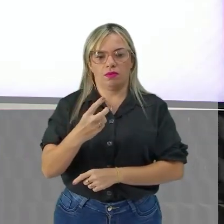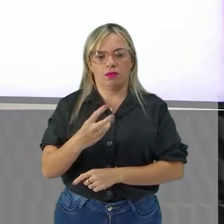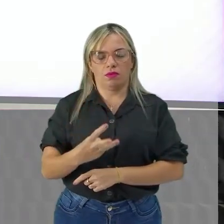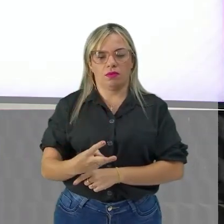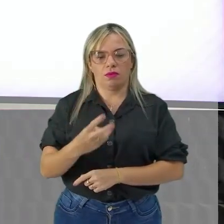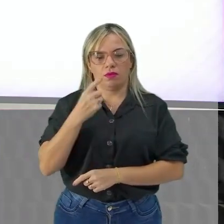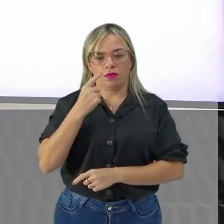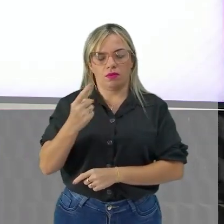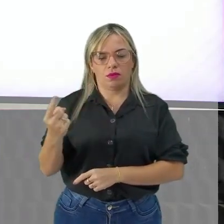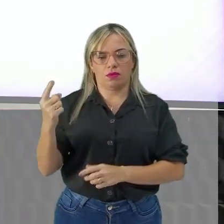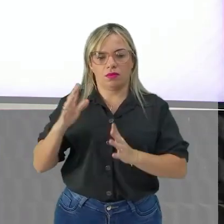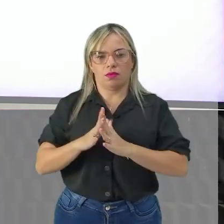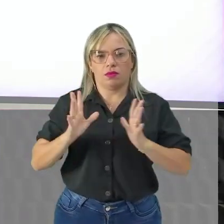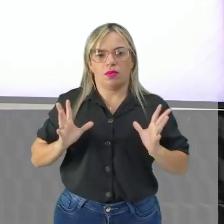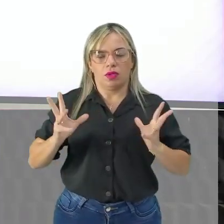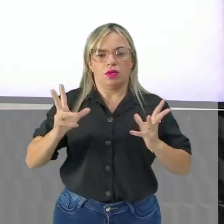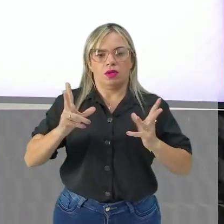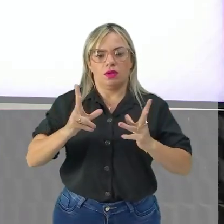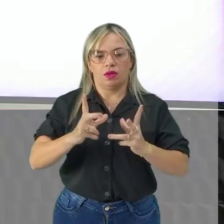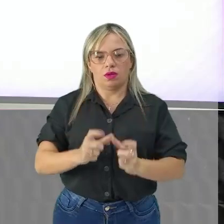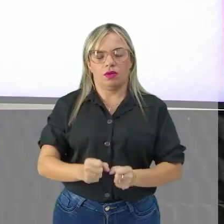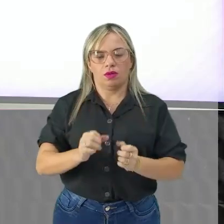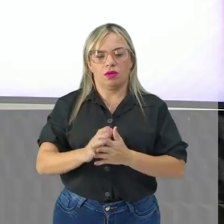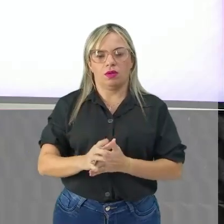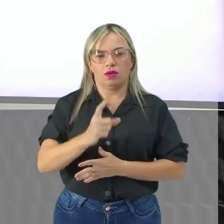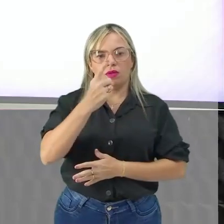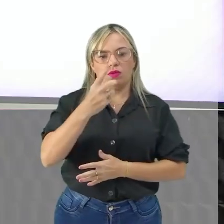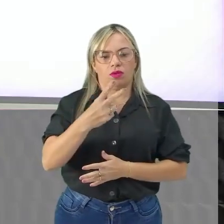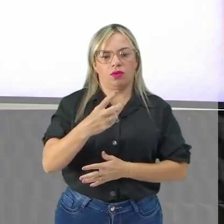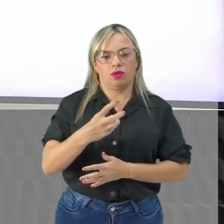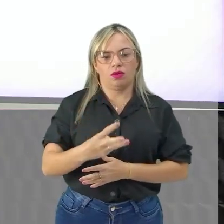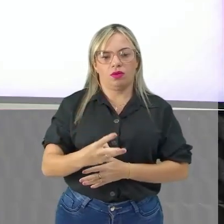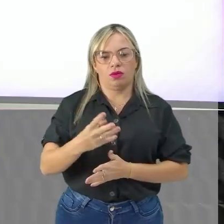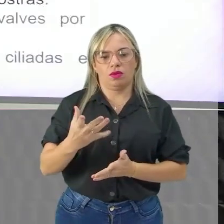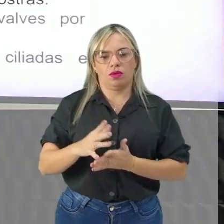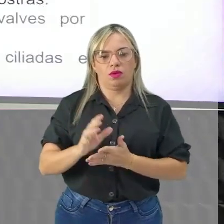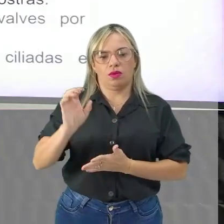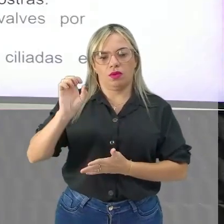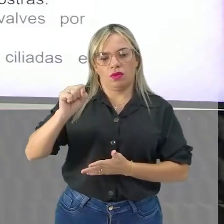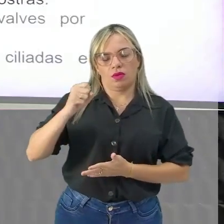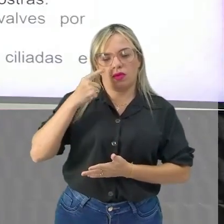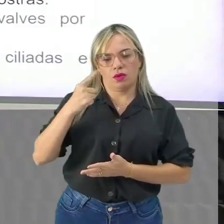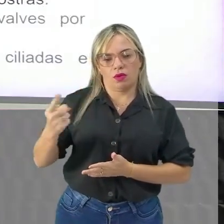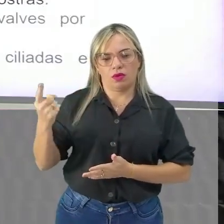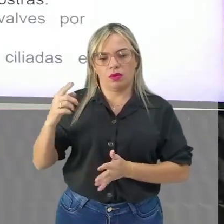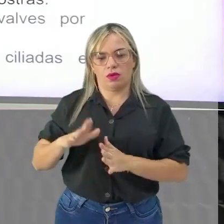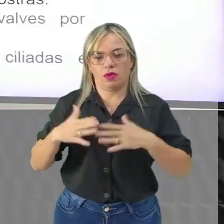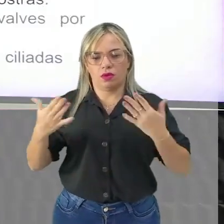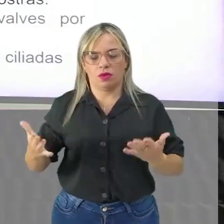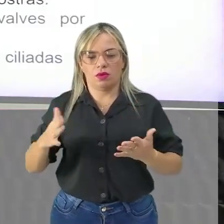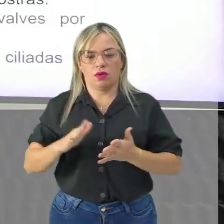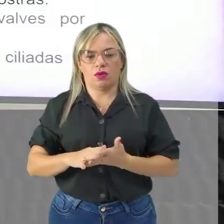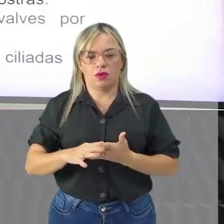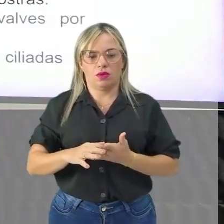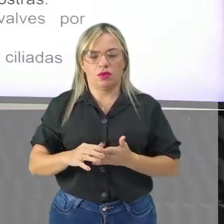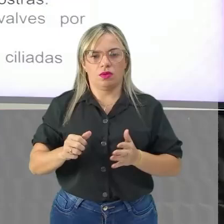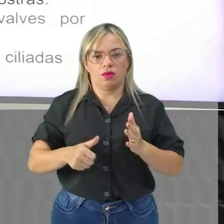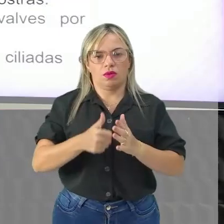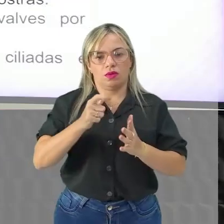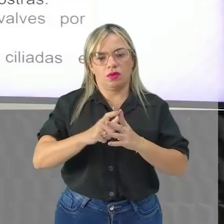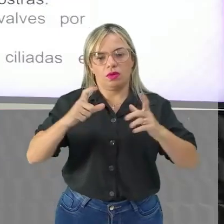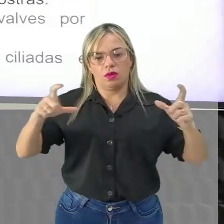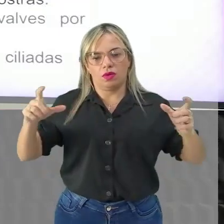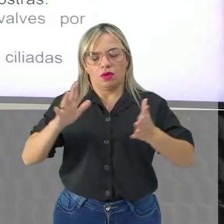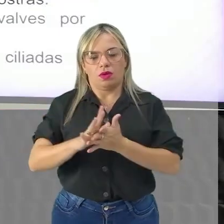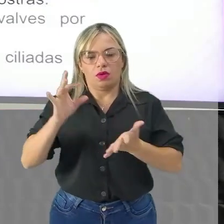Desculpa, ambas não. As 3, né? A 1, a 2 e a 3, afirmativa, está correta. Então, o sarnambi, de fato,